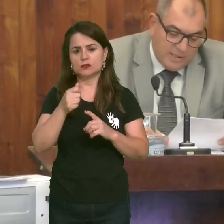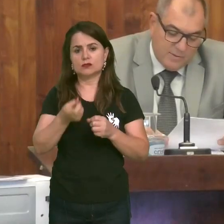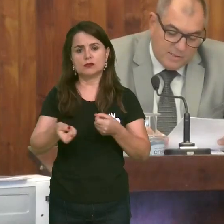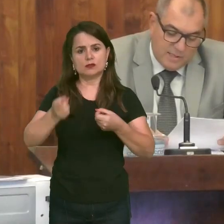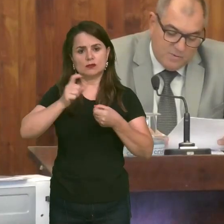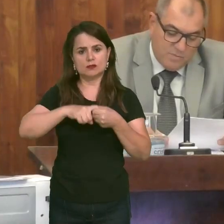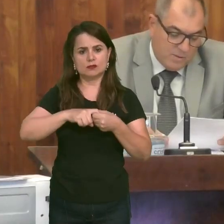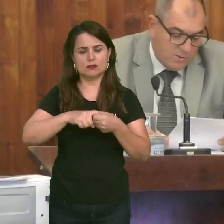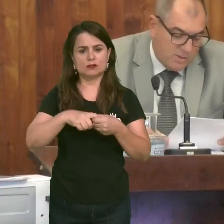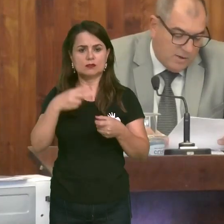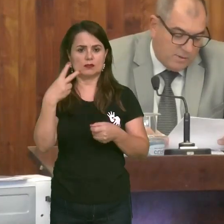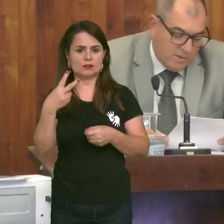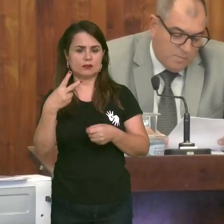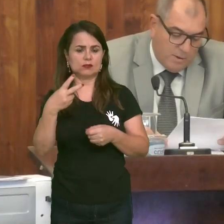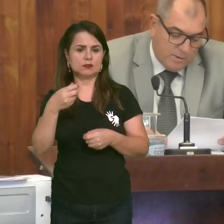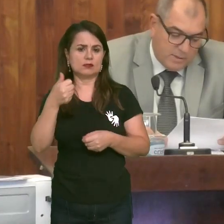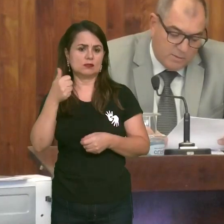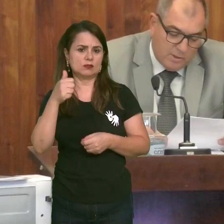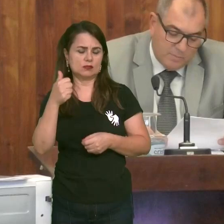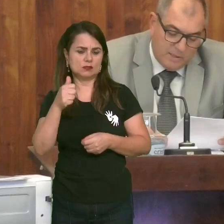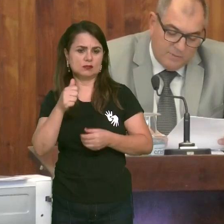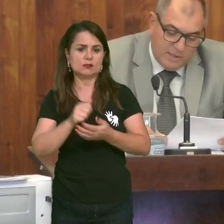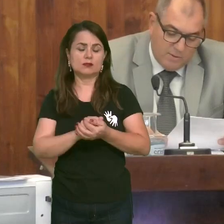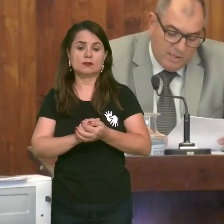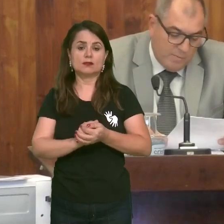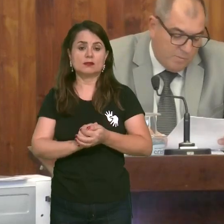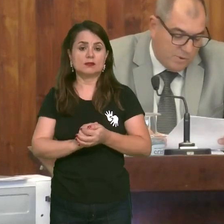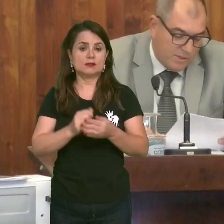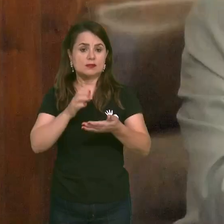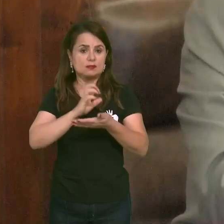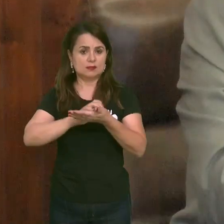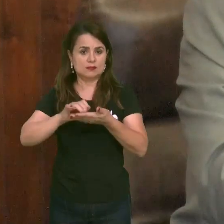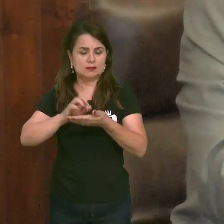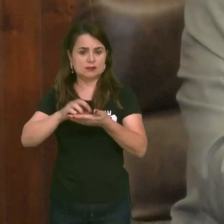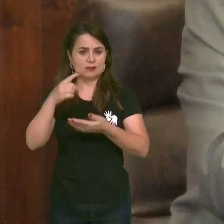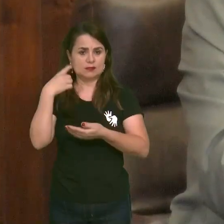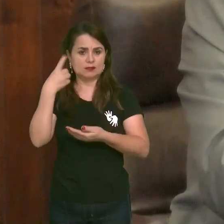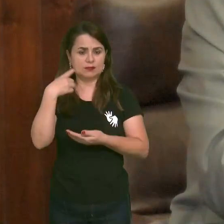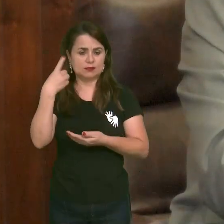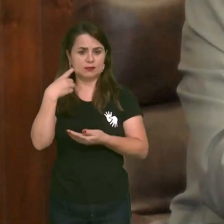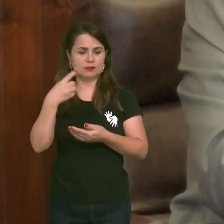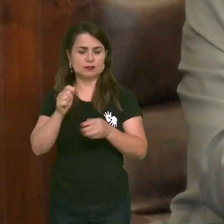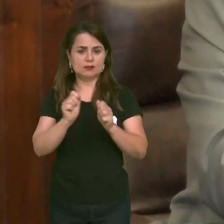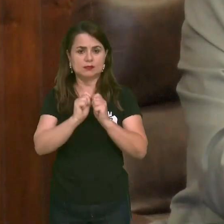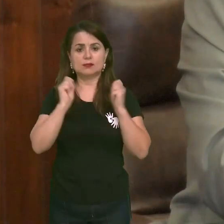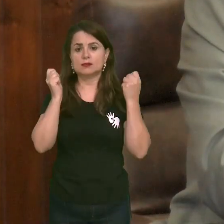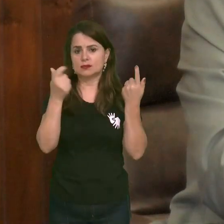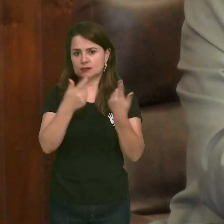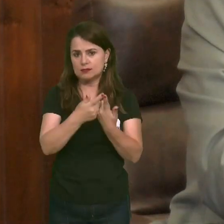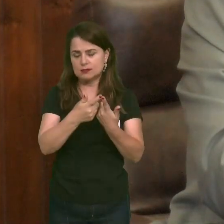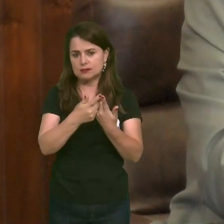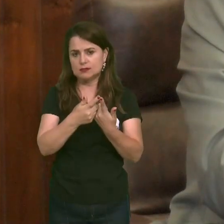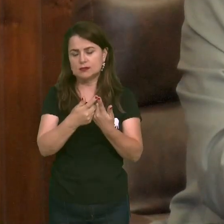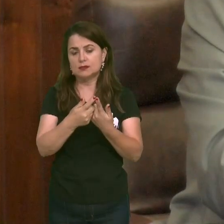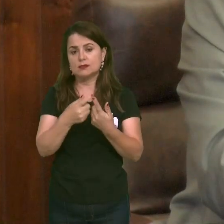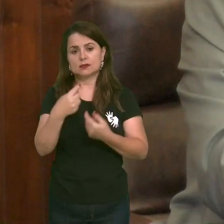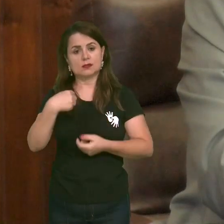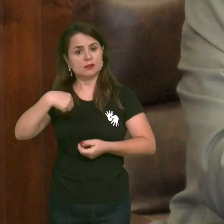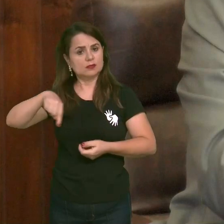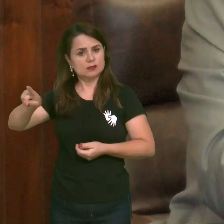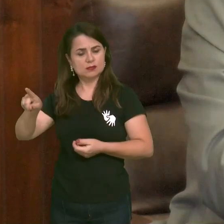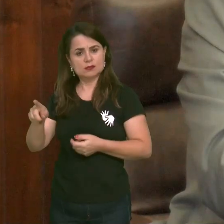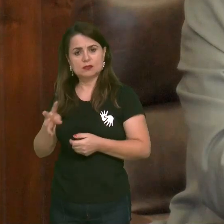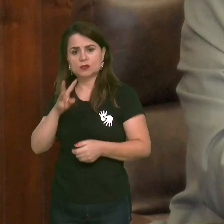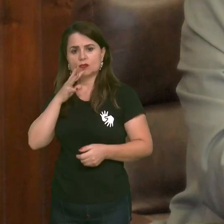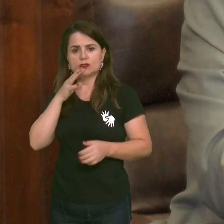19 horas espetaria do Estado Desenvolvimento Social de São Paulo escritório deputado federal Guilherme Mussi e Assembleia Legislativa conhecer programa de atendimento social